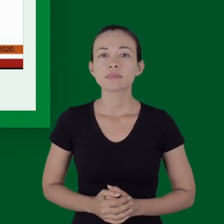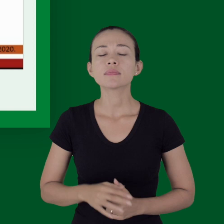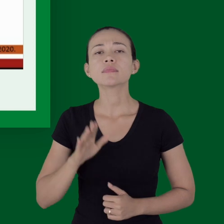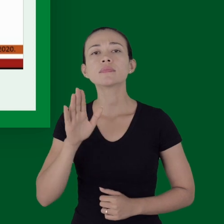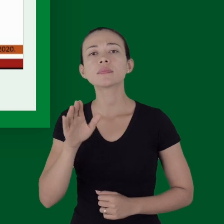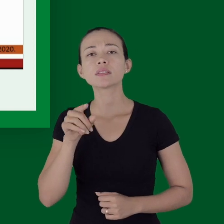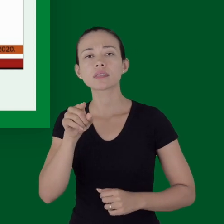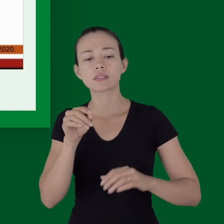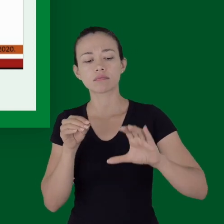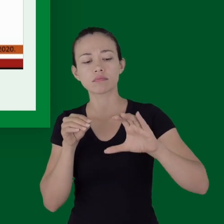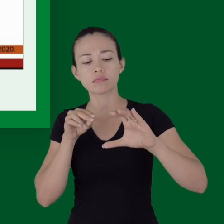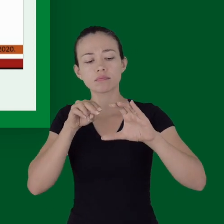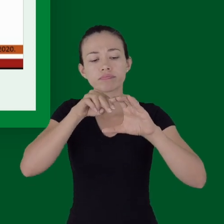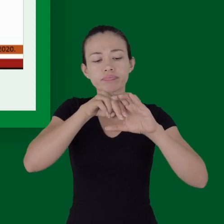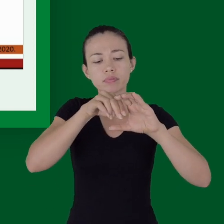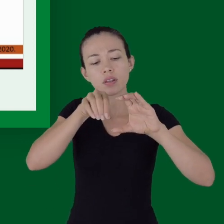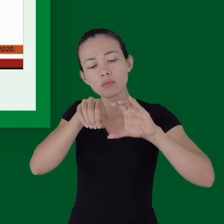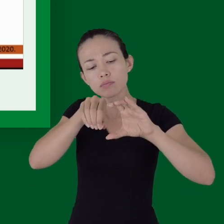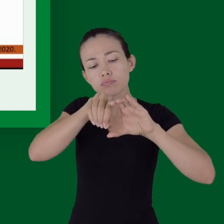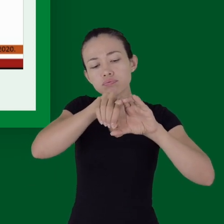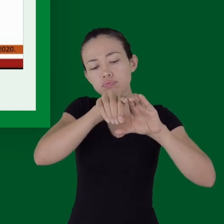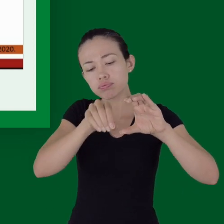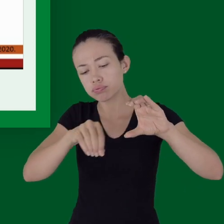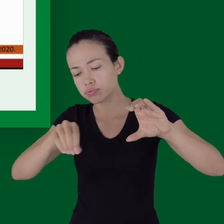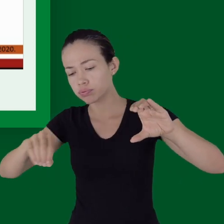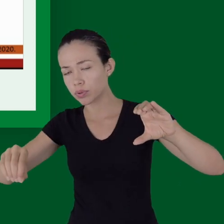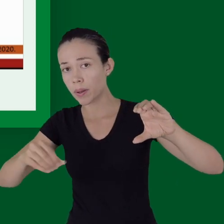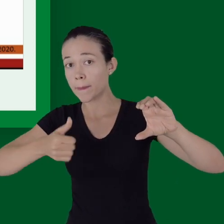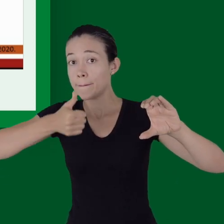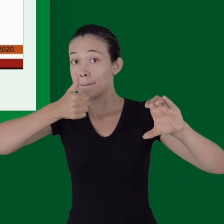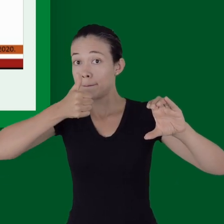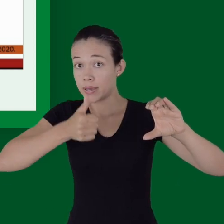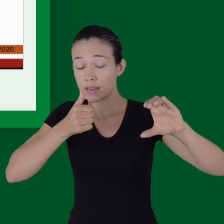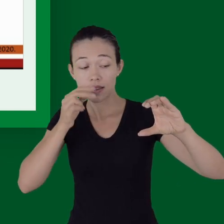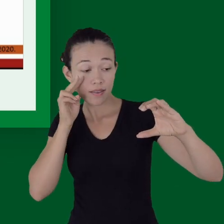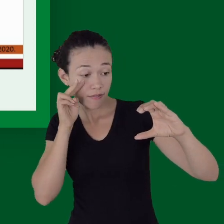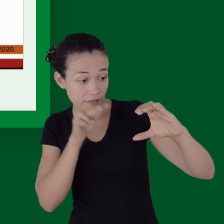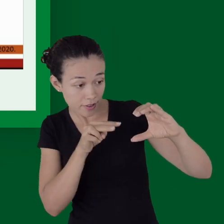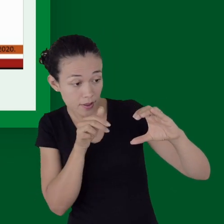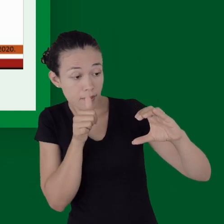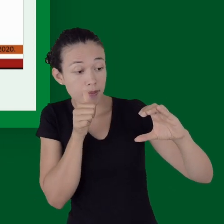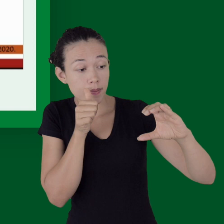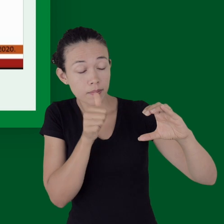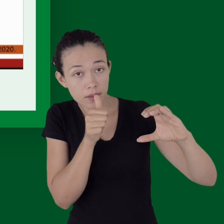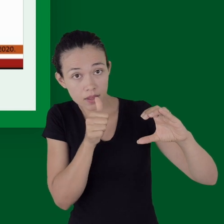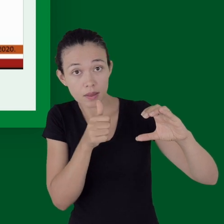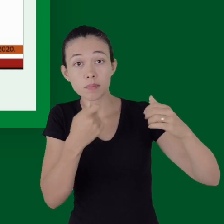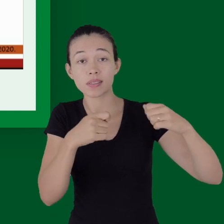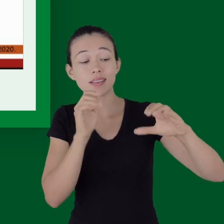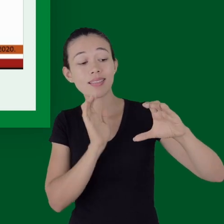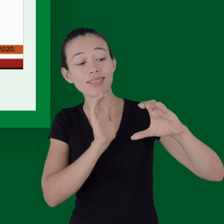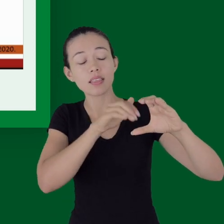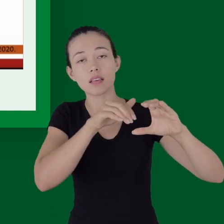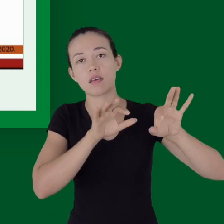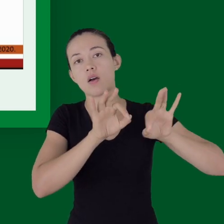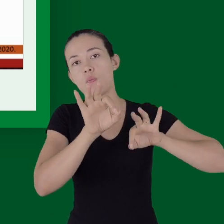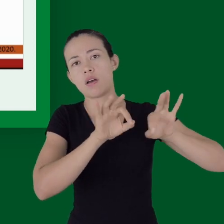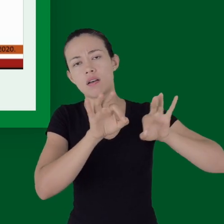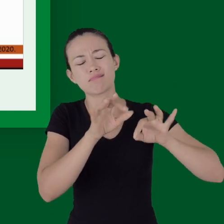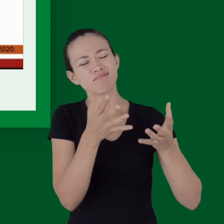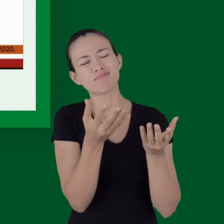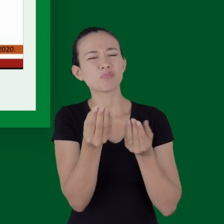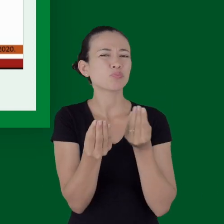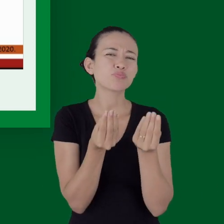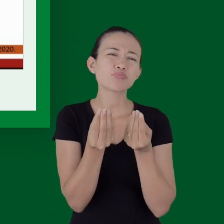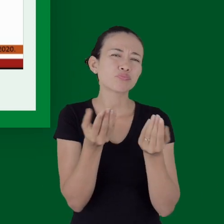O ideal para que a gente consiga intubar bem e ter uma visualização direta é que a via aérea esteja retificada. Como que a